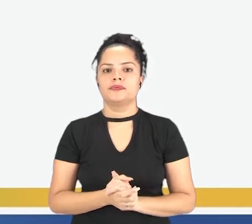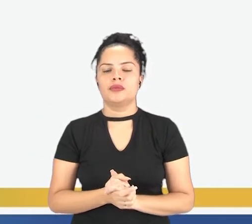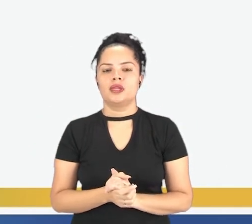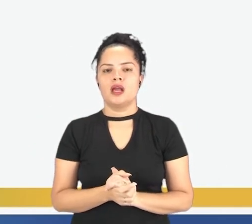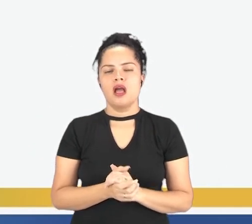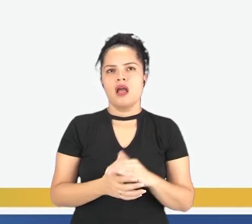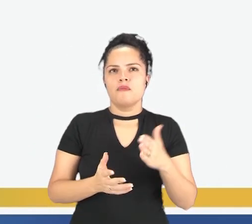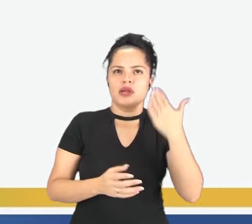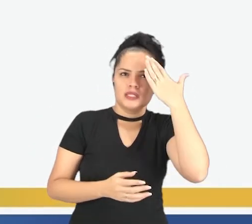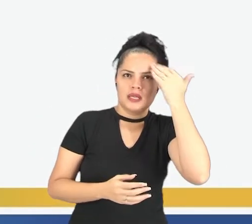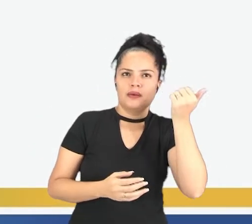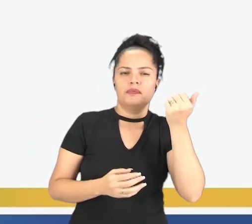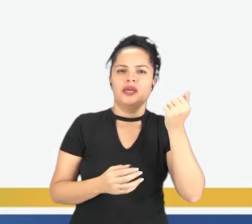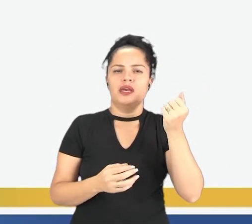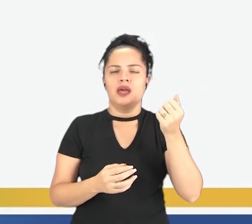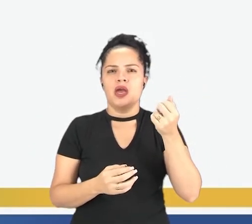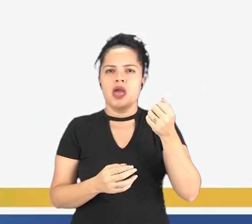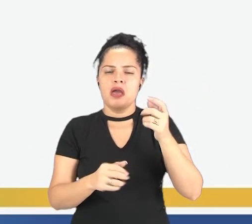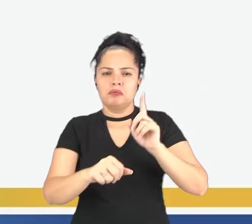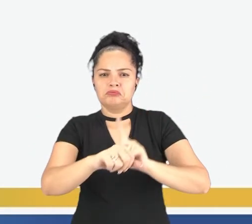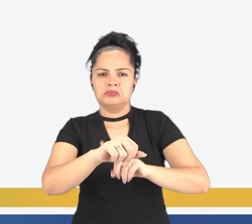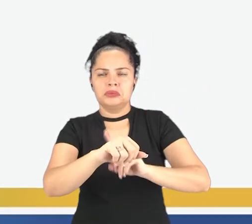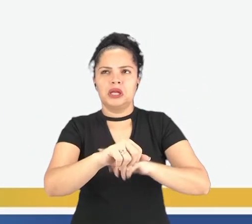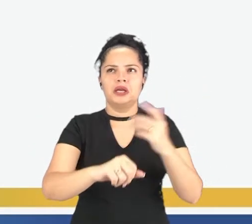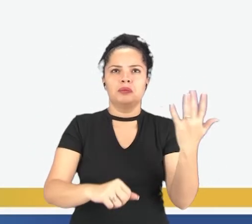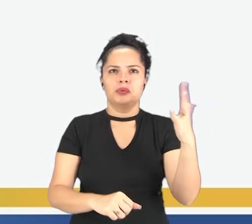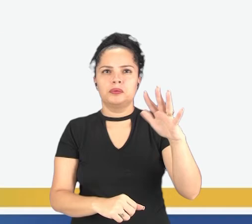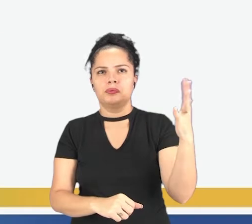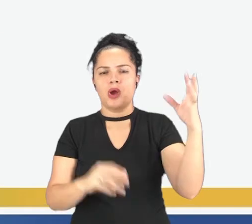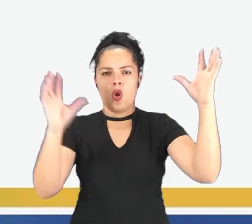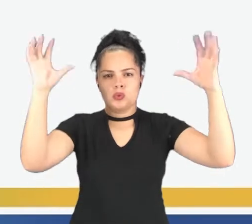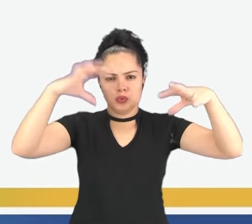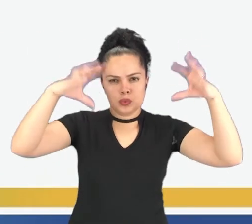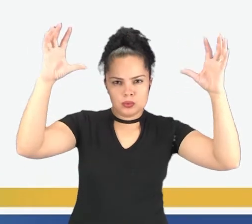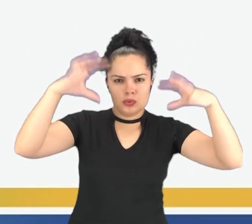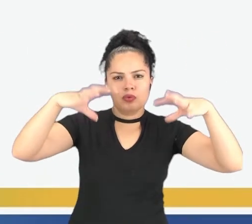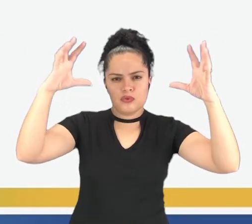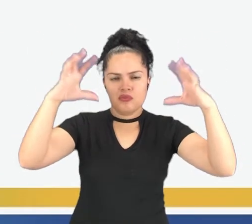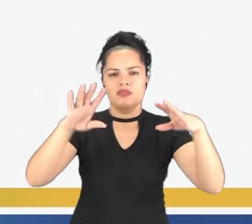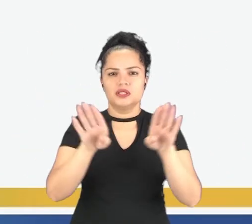o período de chuvas, as estações do ano, né? E outras observações, tá?